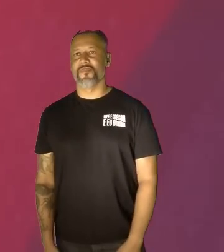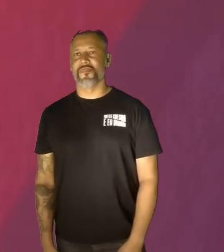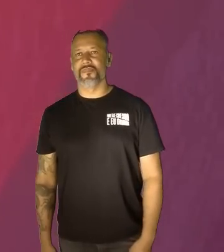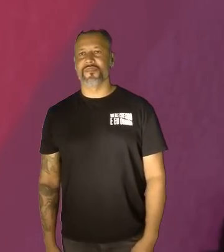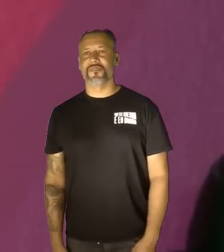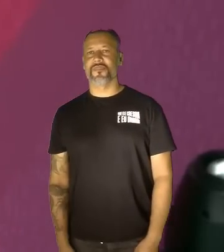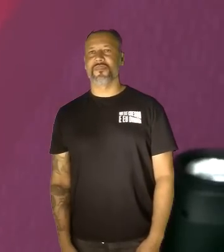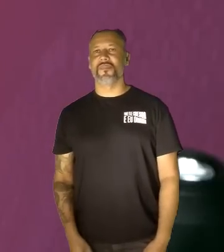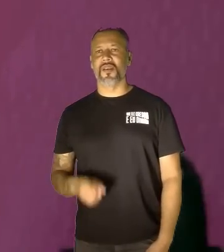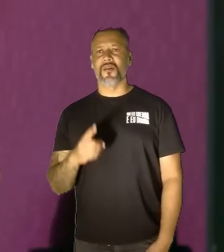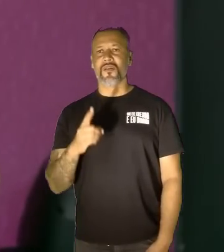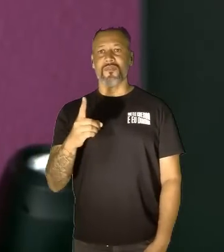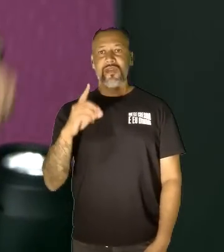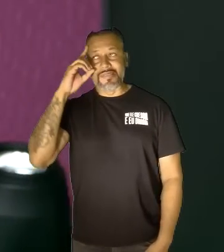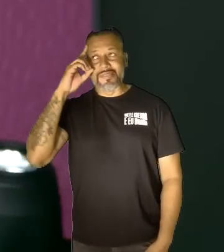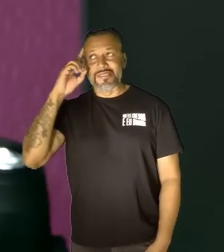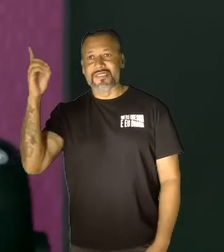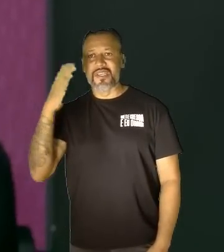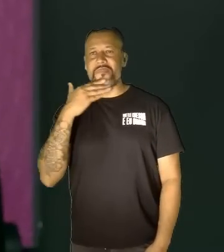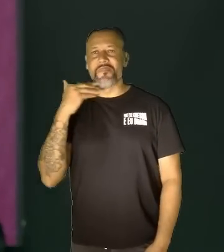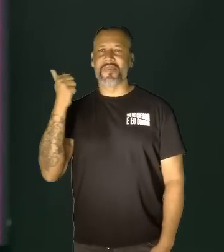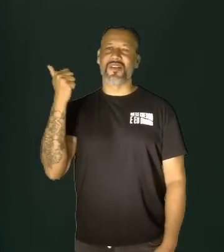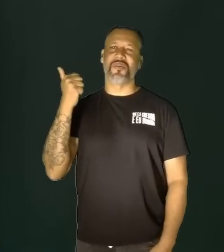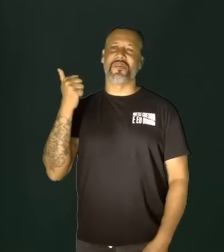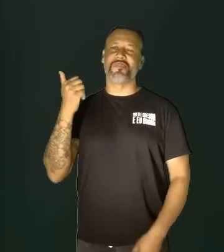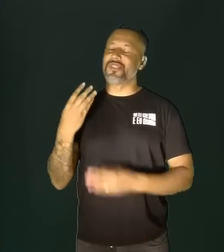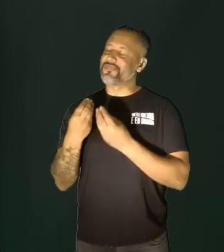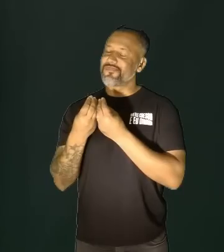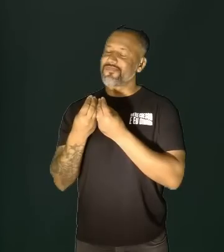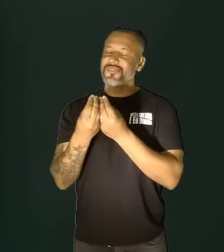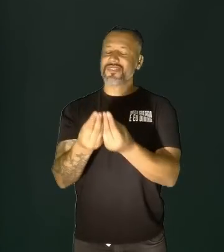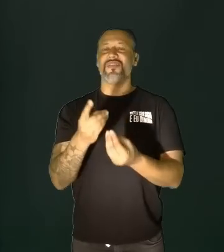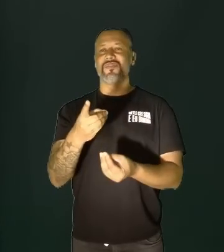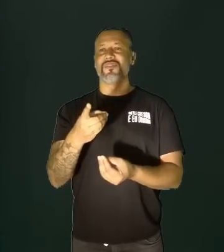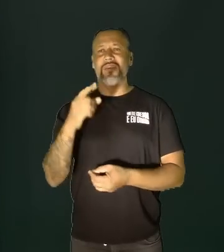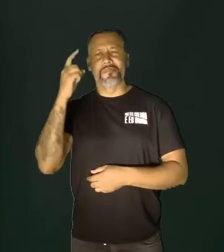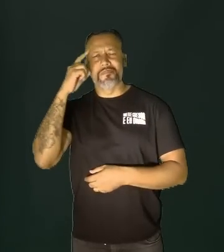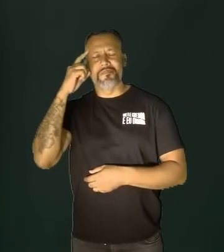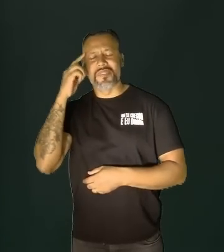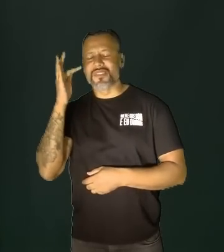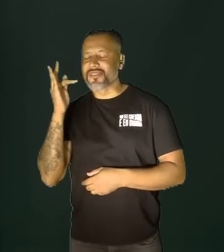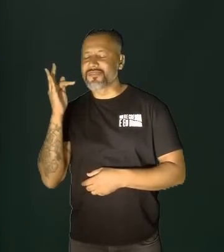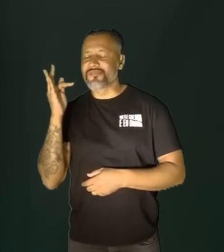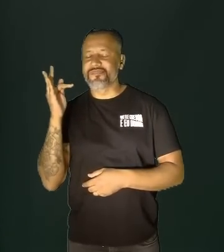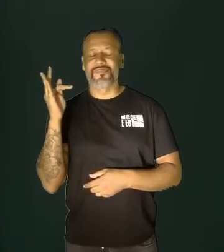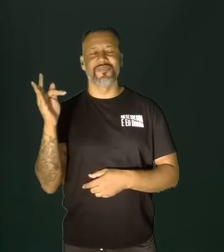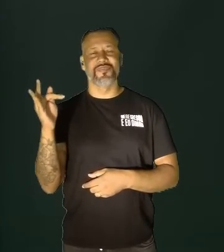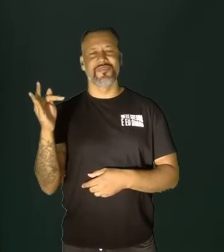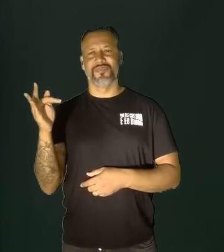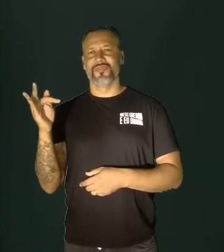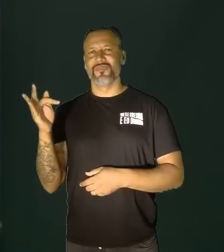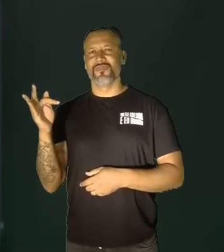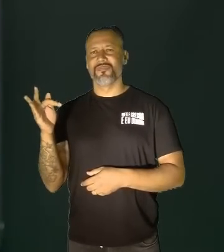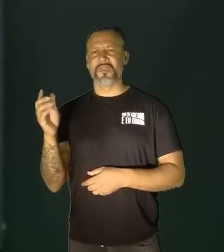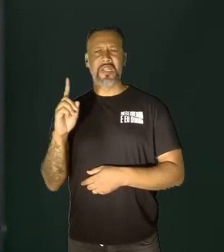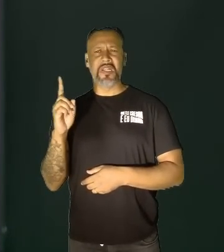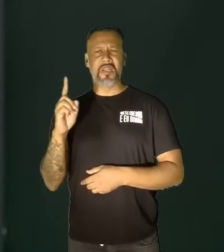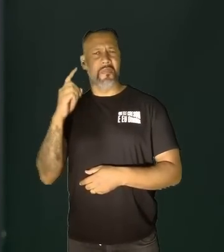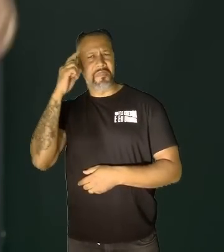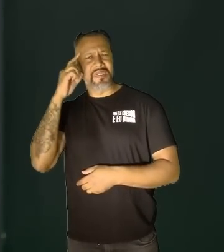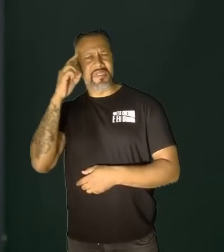amanhecer está chegando. Se você se vestir no futuro, se você começar falando não quem você é hoje, mas quem você vai